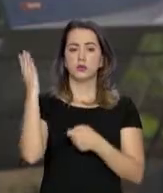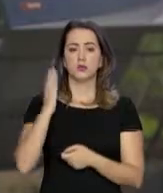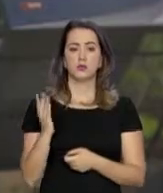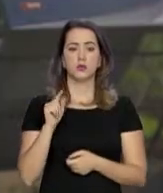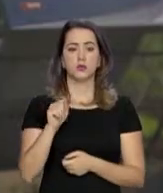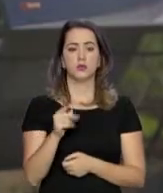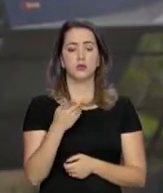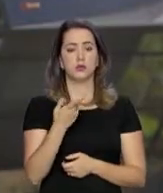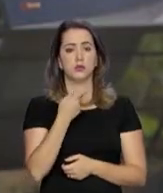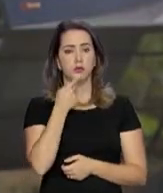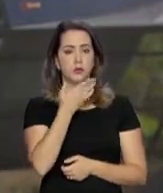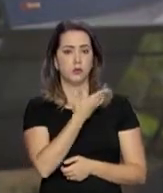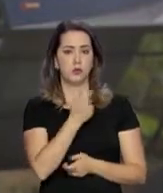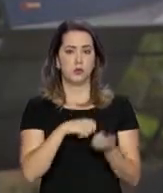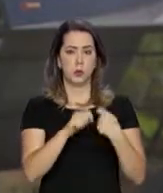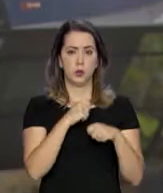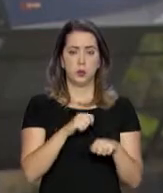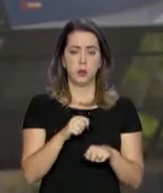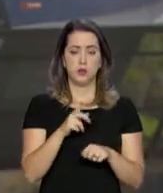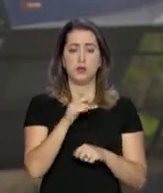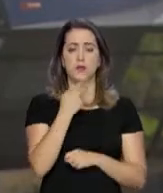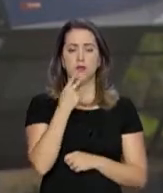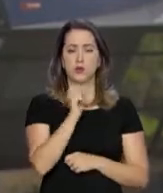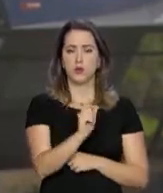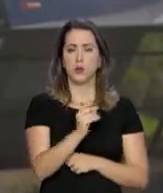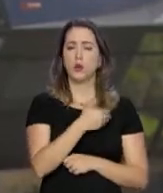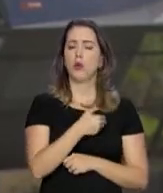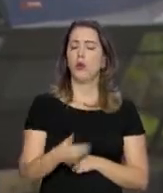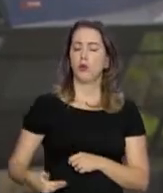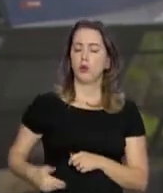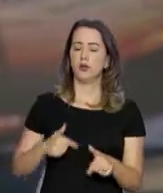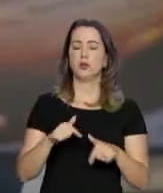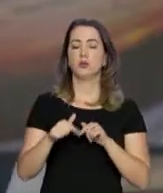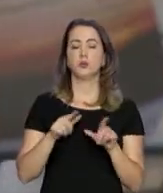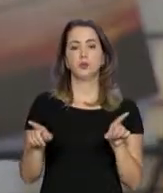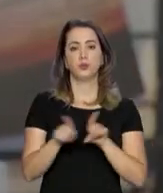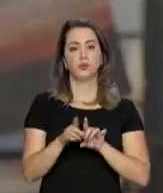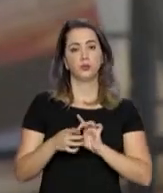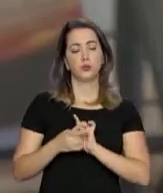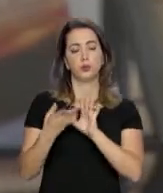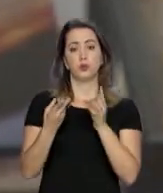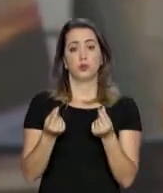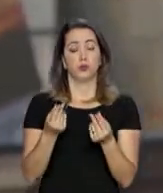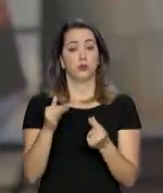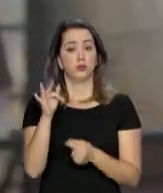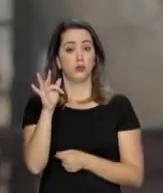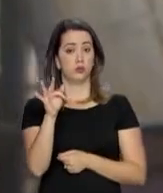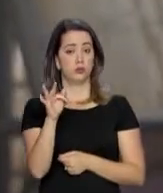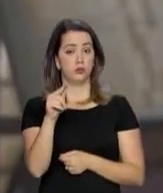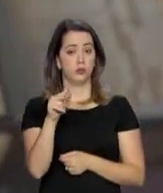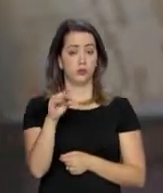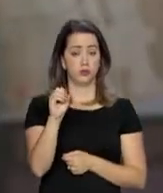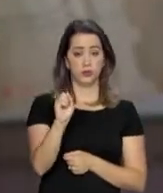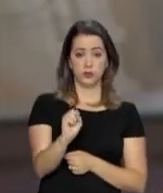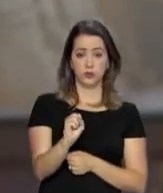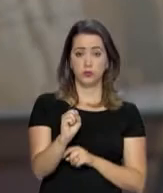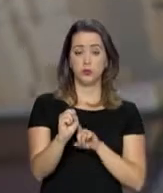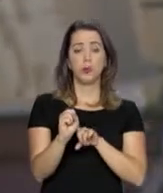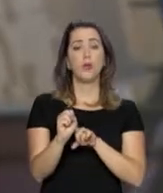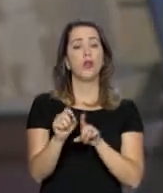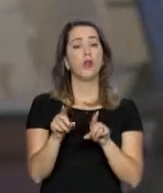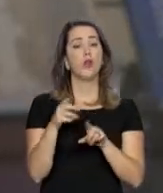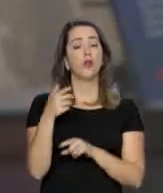para este economista o governo também fez a parte dele com a liberação de recursos das contas inativas do fgts